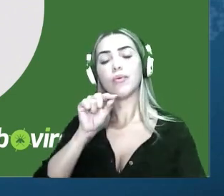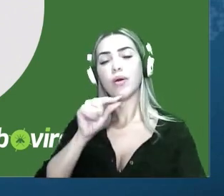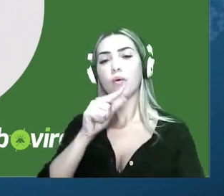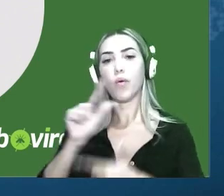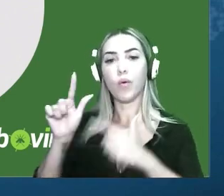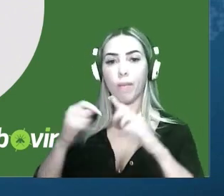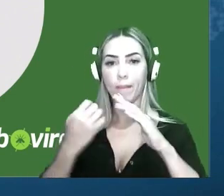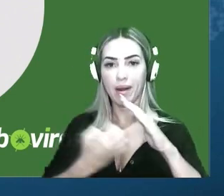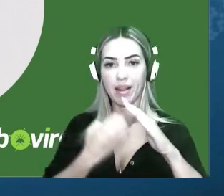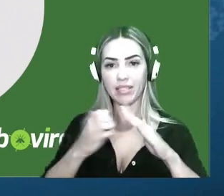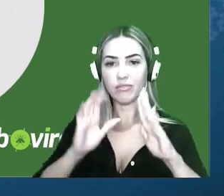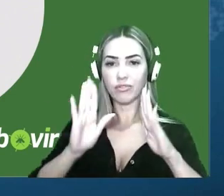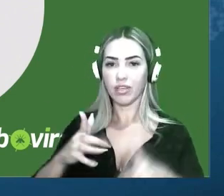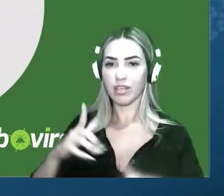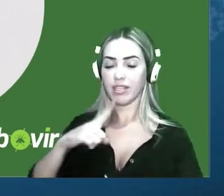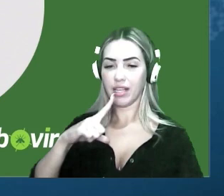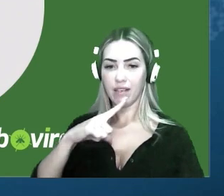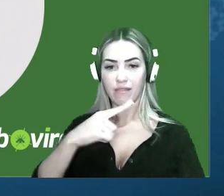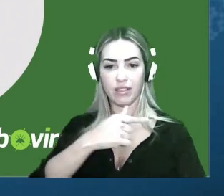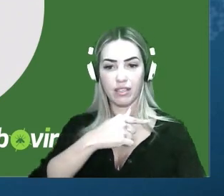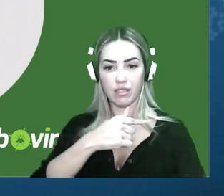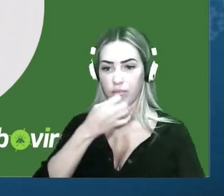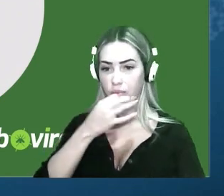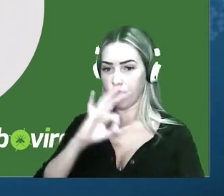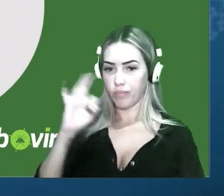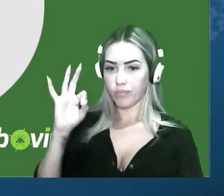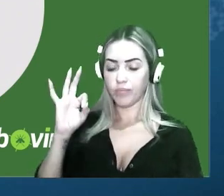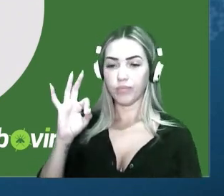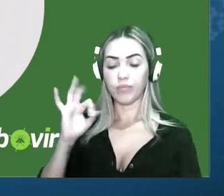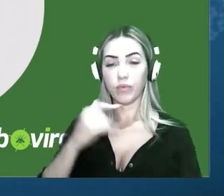já têm uma vacina, tá bom assim? As outras